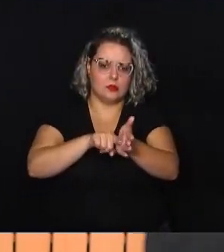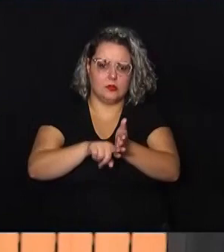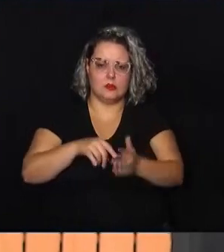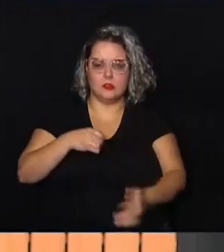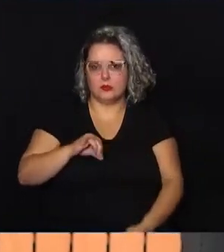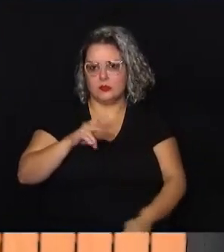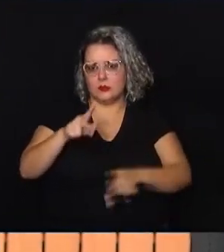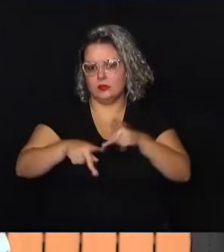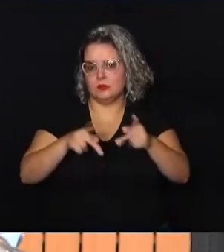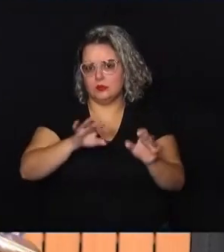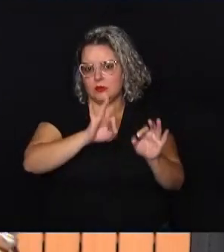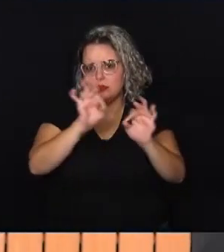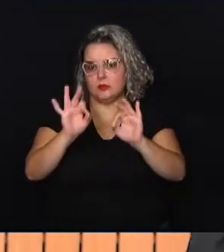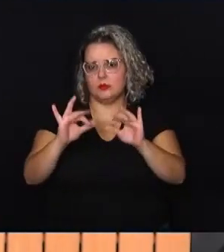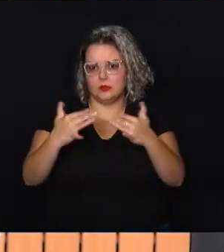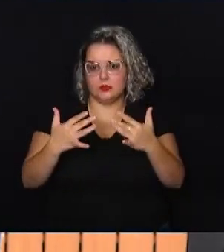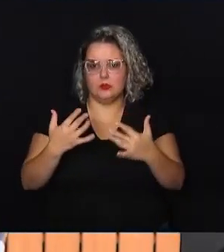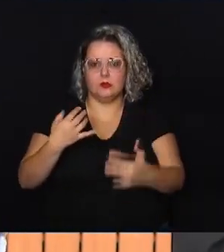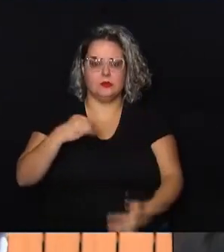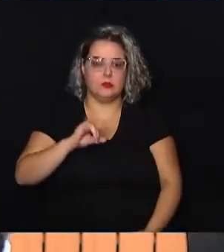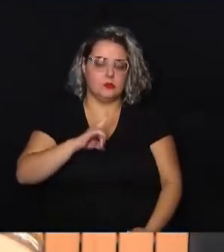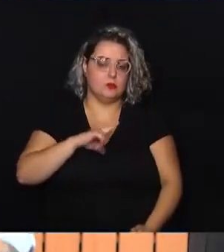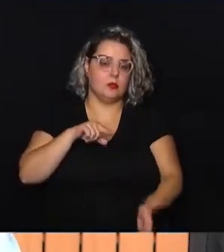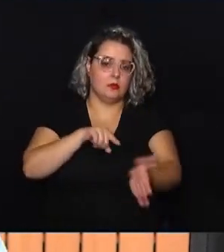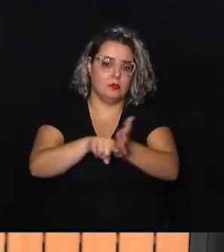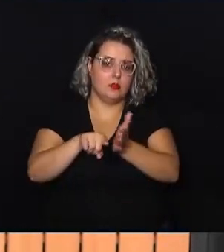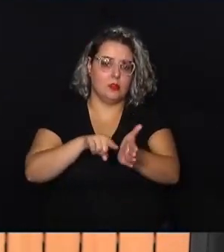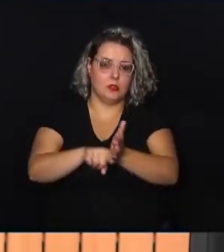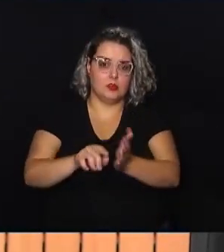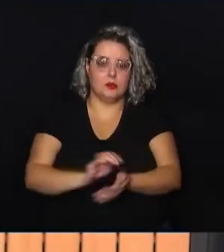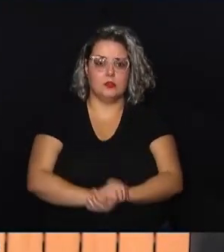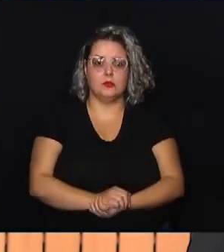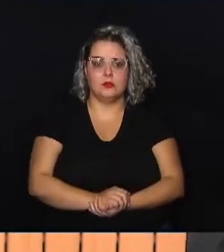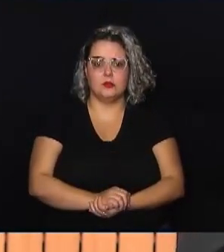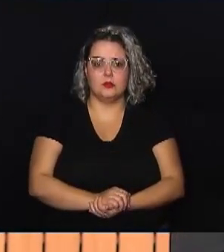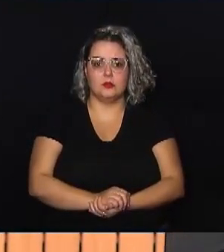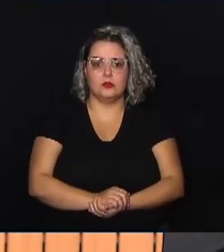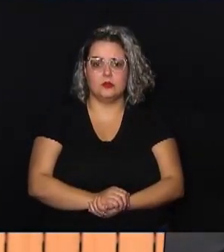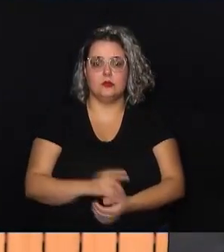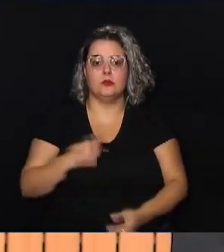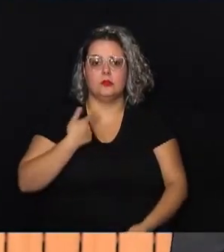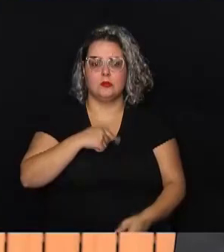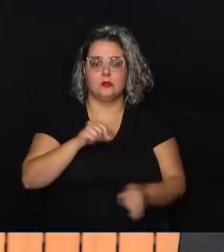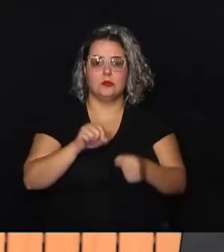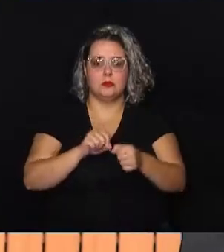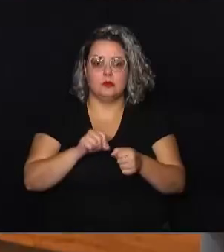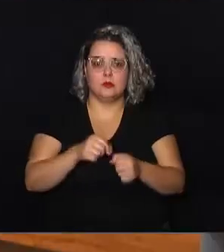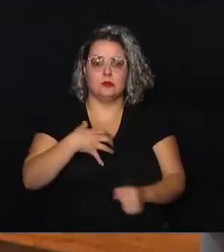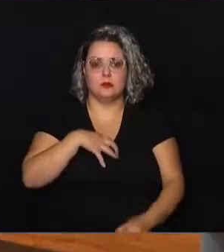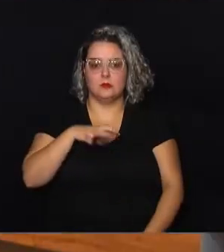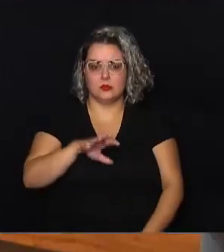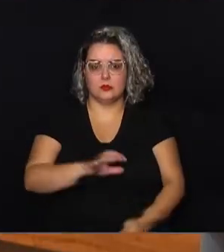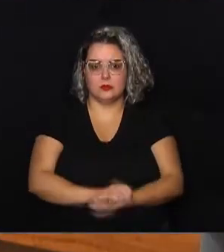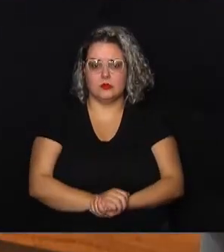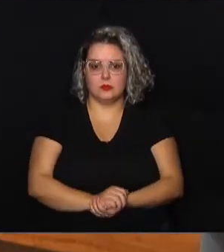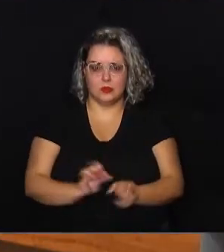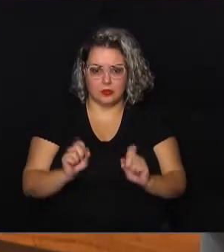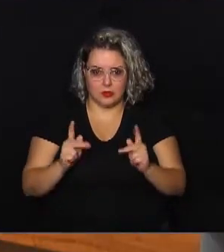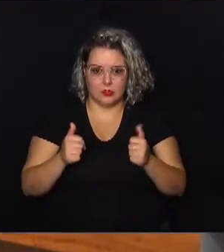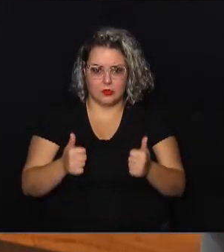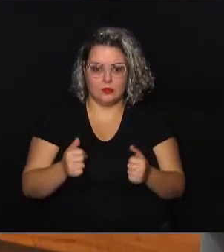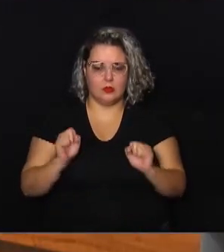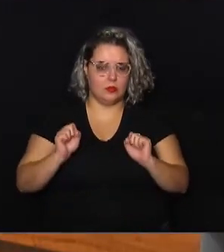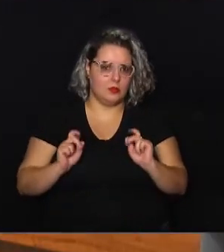está assistindo também tiver alguma pergunta, e aí a gente faz dessa forma, dessa dinâmica, tudo bem? Então tá